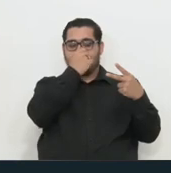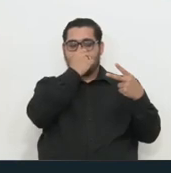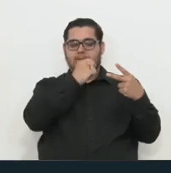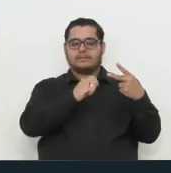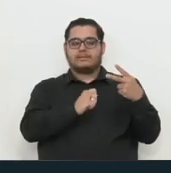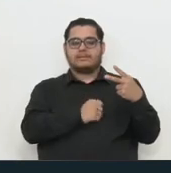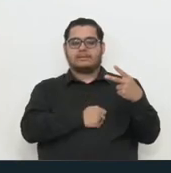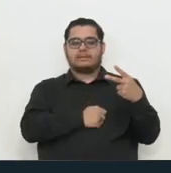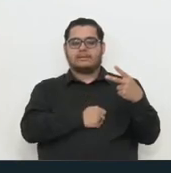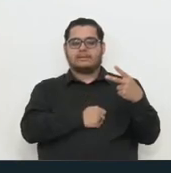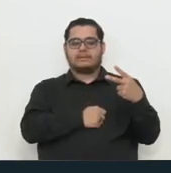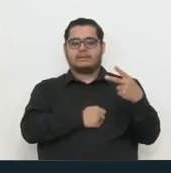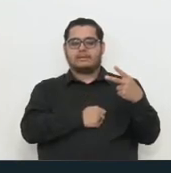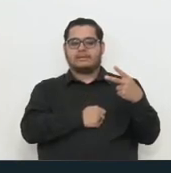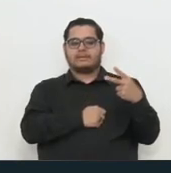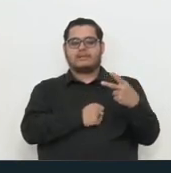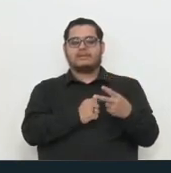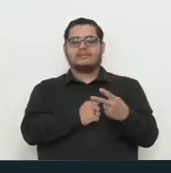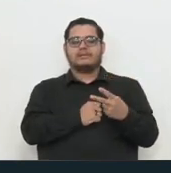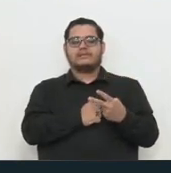dou-lhe uma